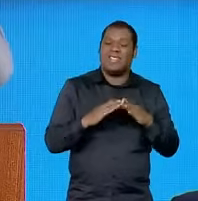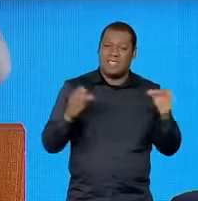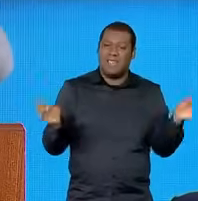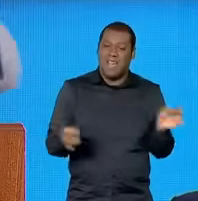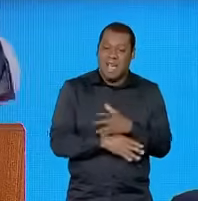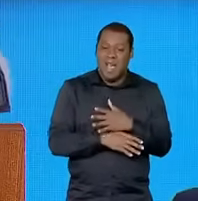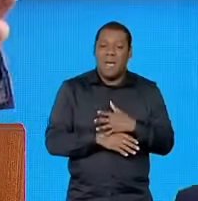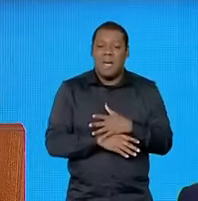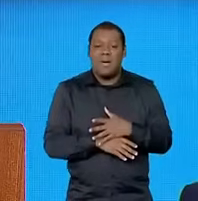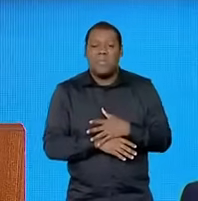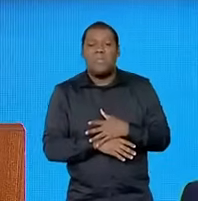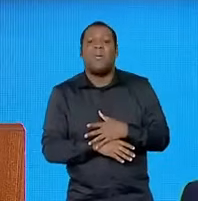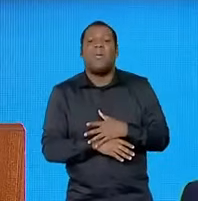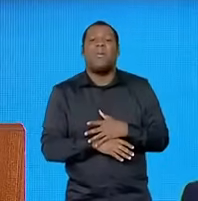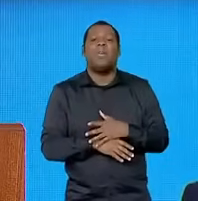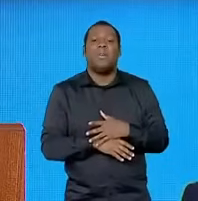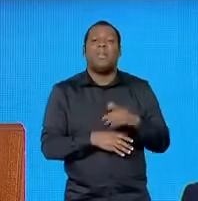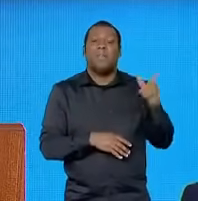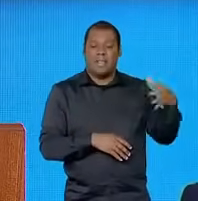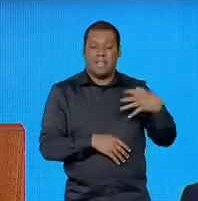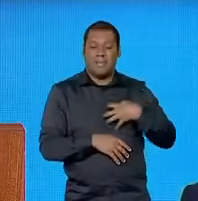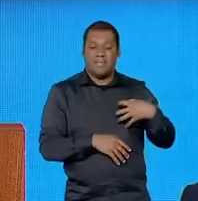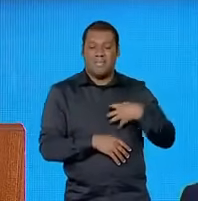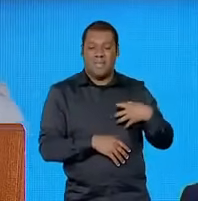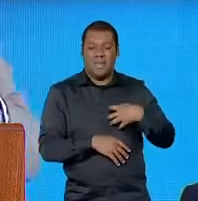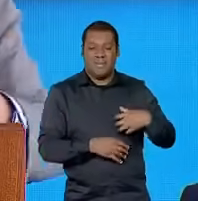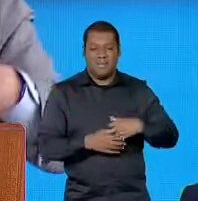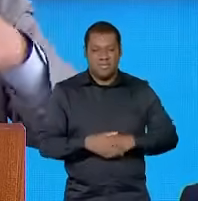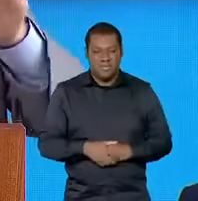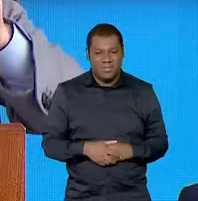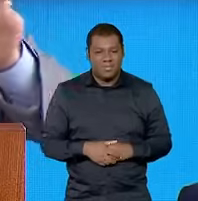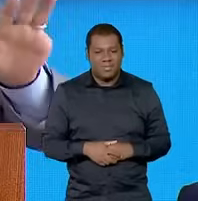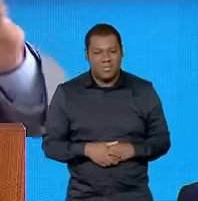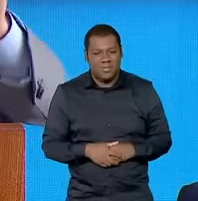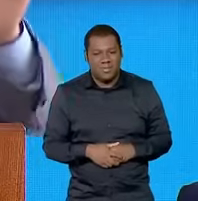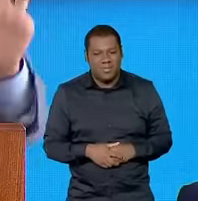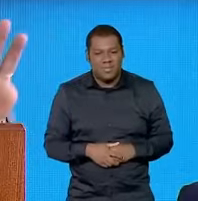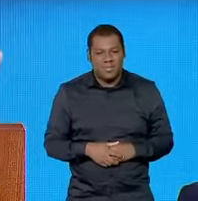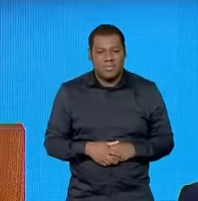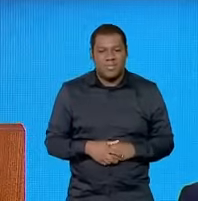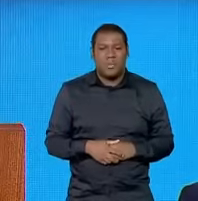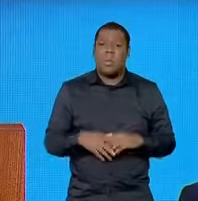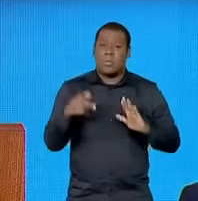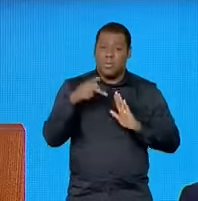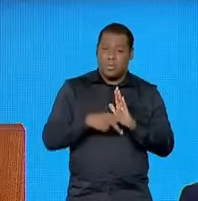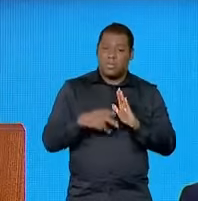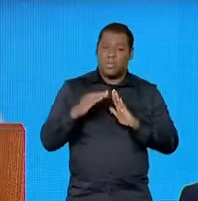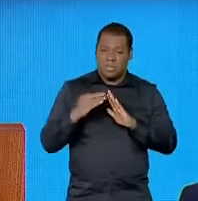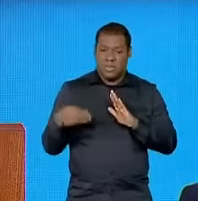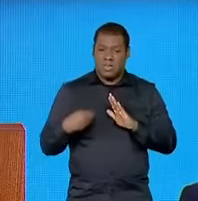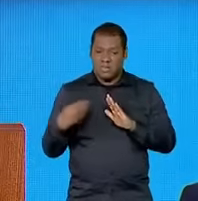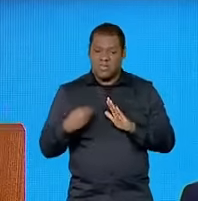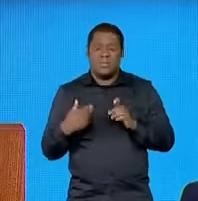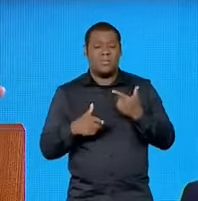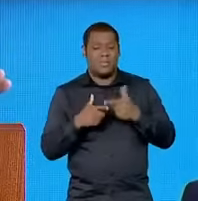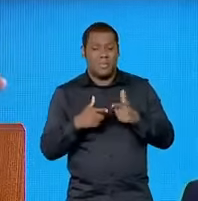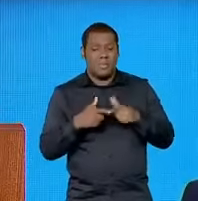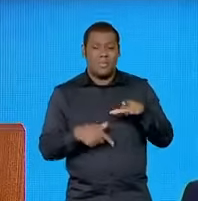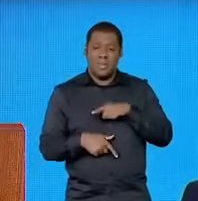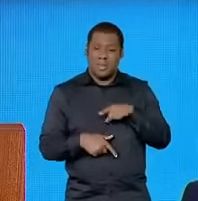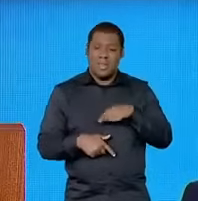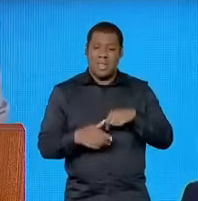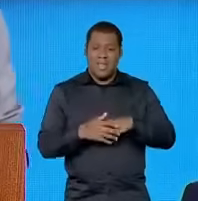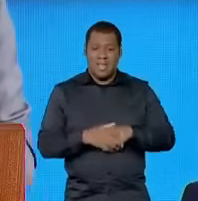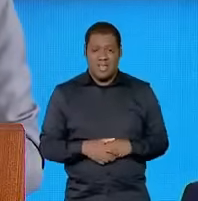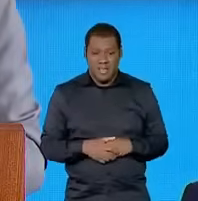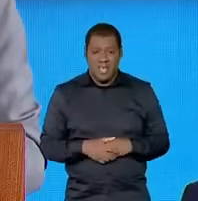contrato de 1 milhão terminou em 2011. E a gente foi, eu tive muitos problemas com Minha Casa Minha Vida. Nem tudo é a maravilha